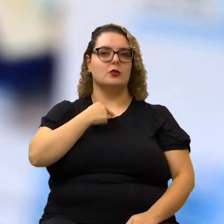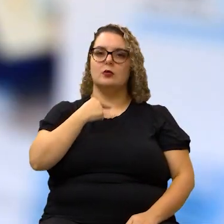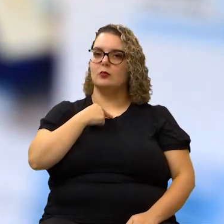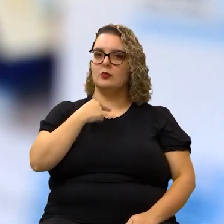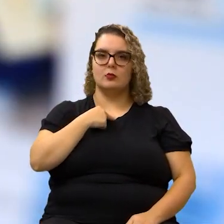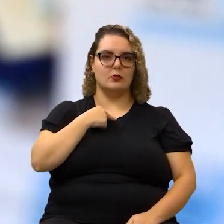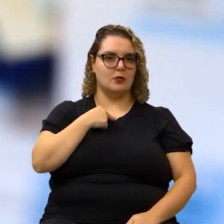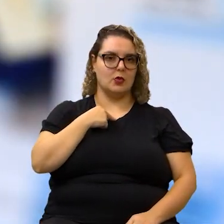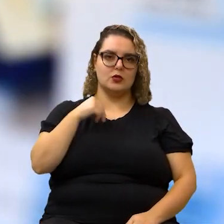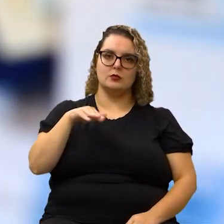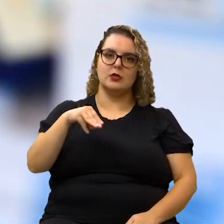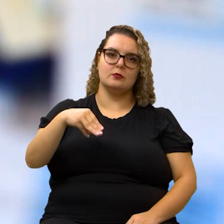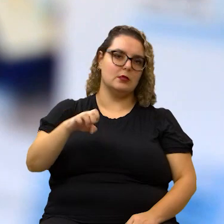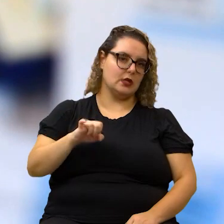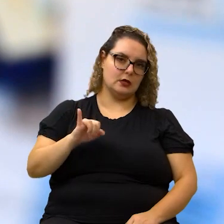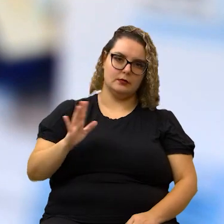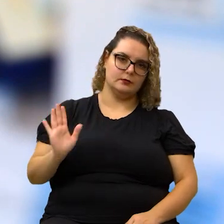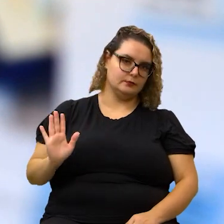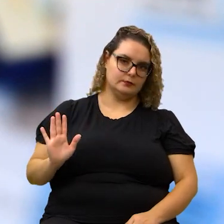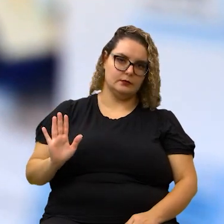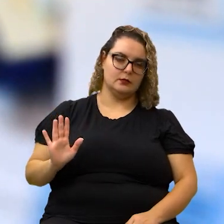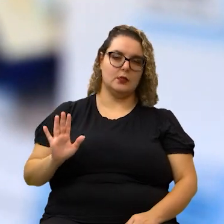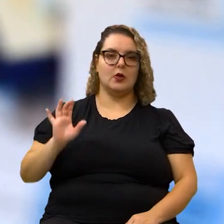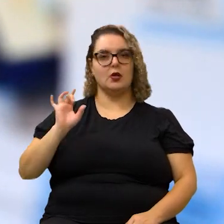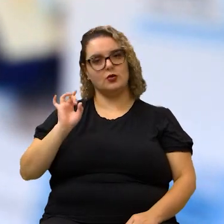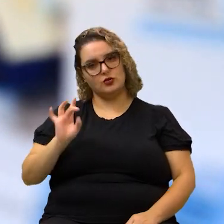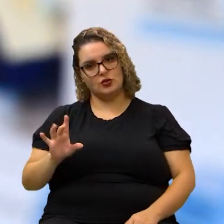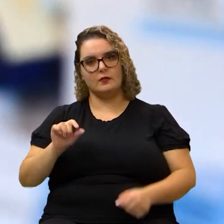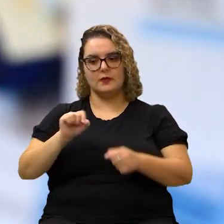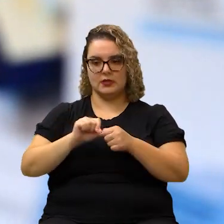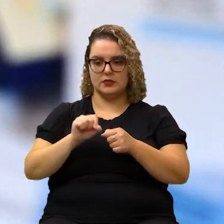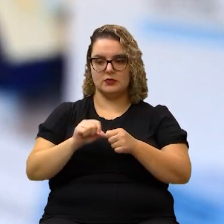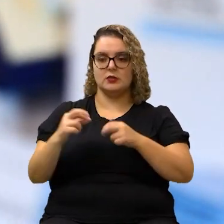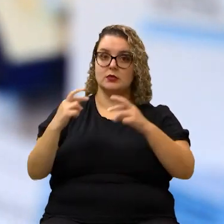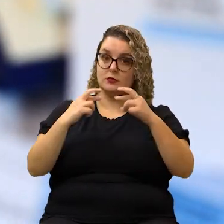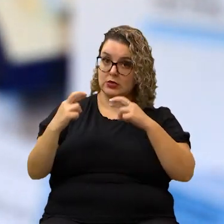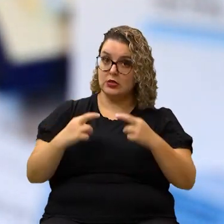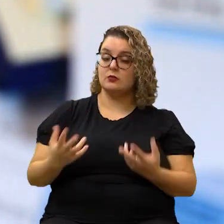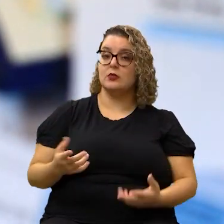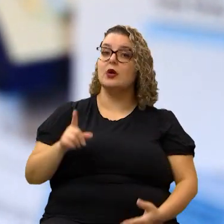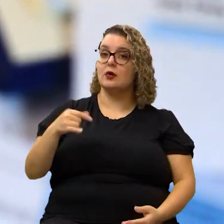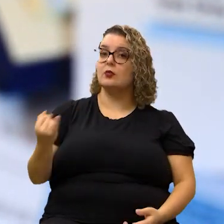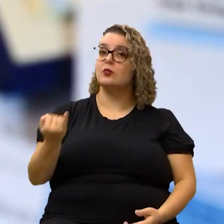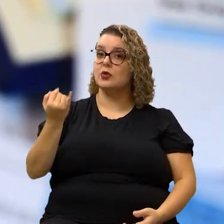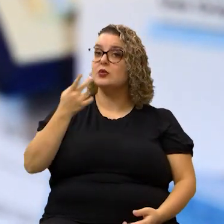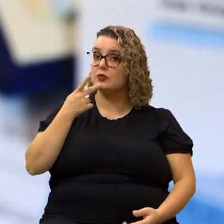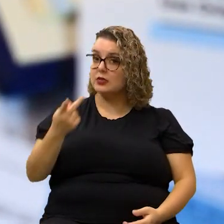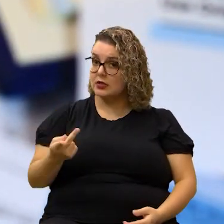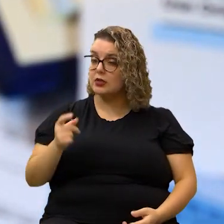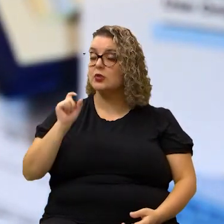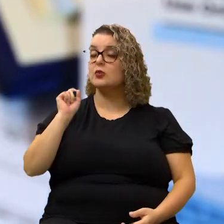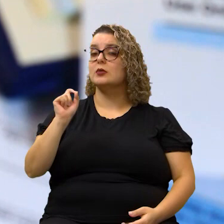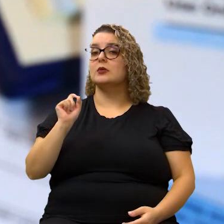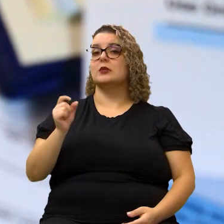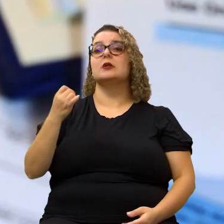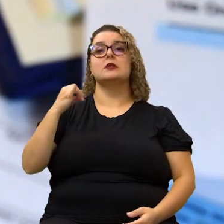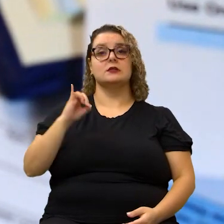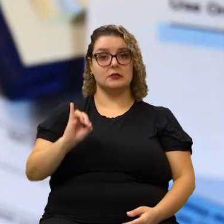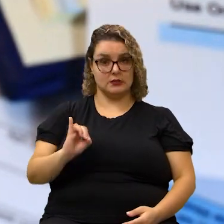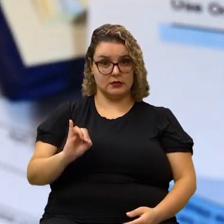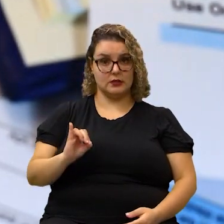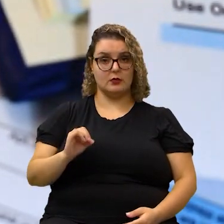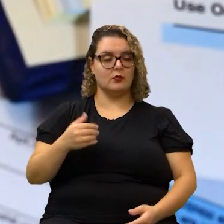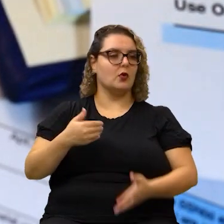pode ser mais meio, né? Então, só fazendo essa observação aqui, é importante destacar então que